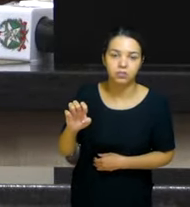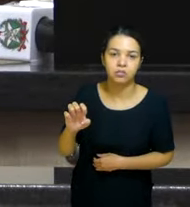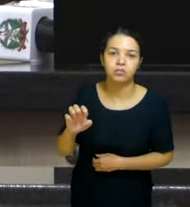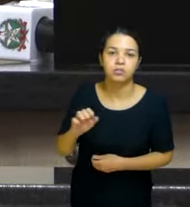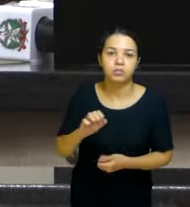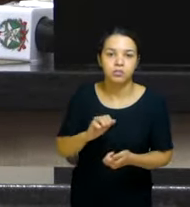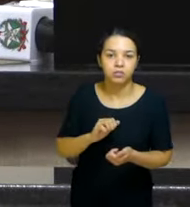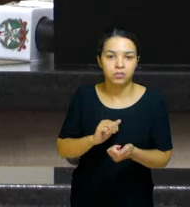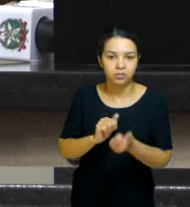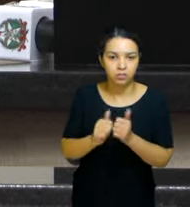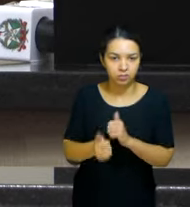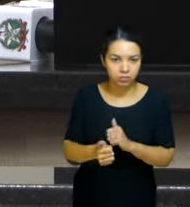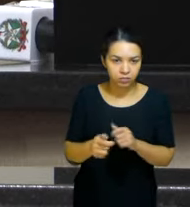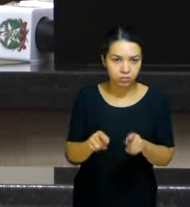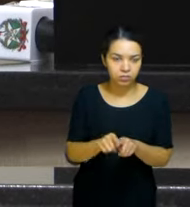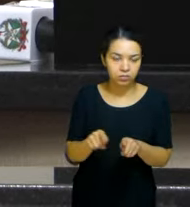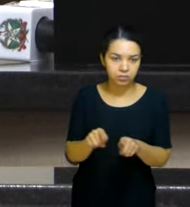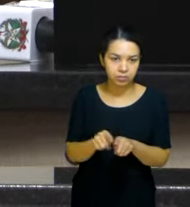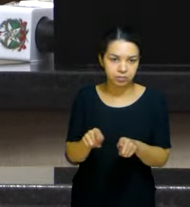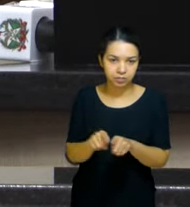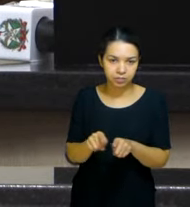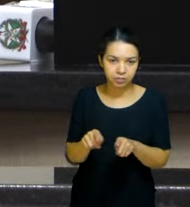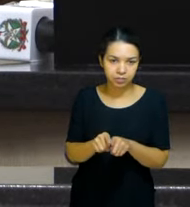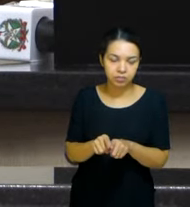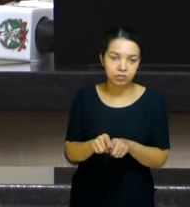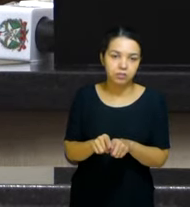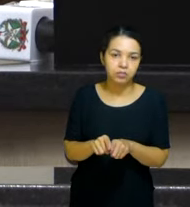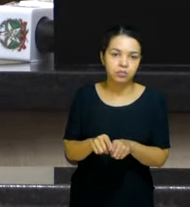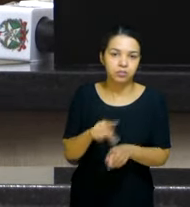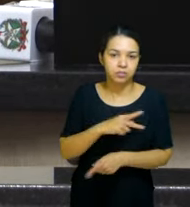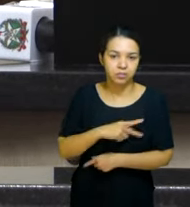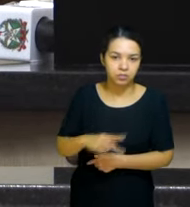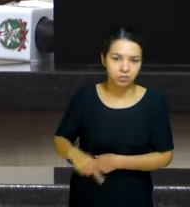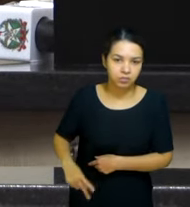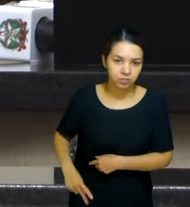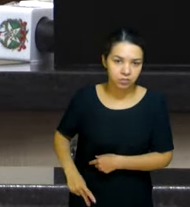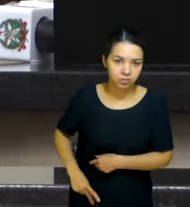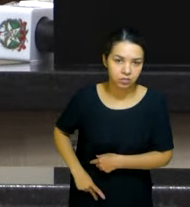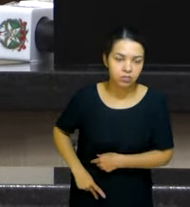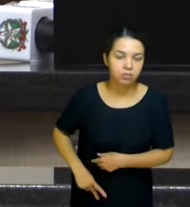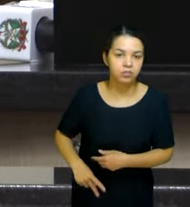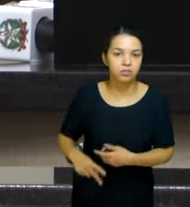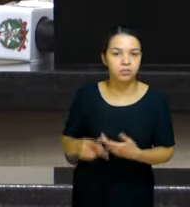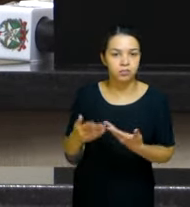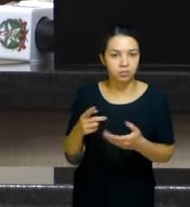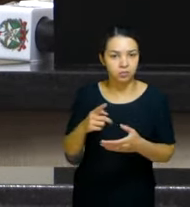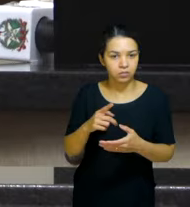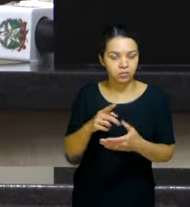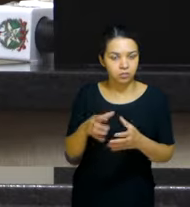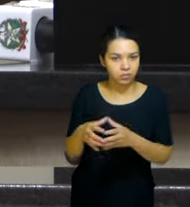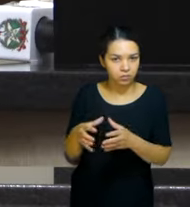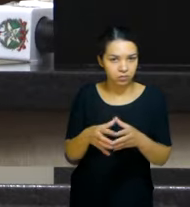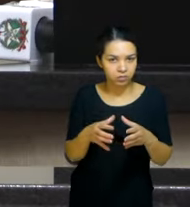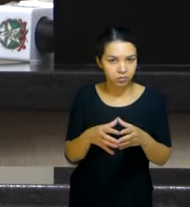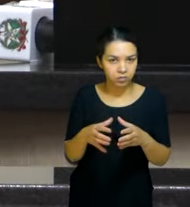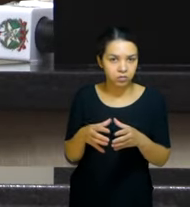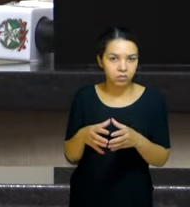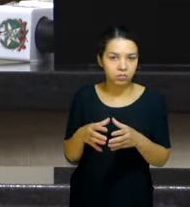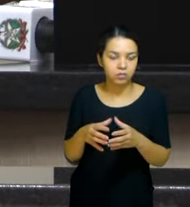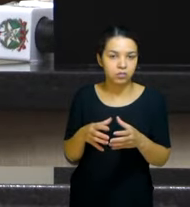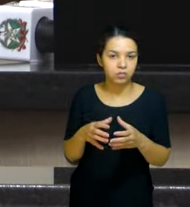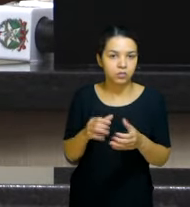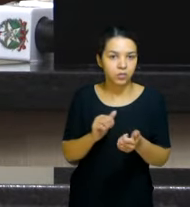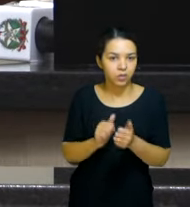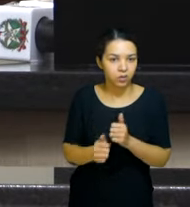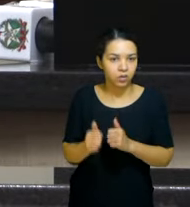de federações aqui presentes, esportistas, alunos, apaixonados